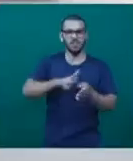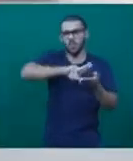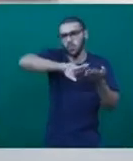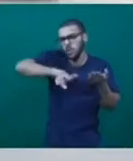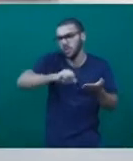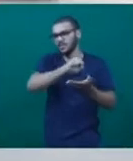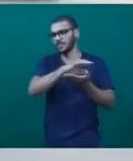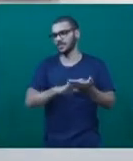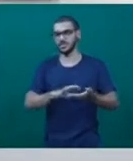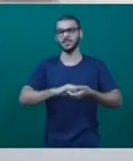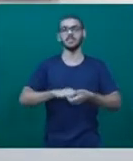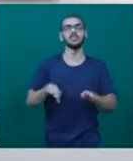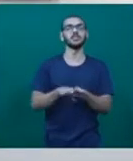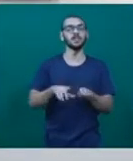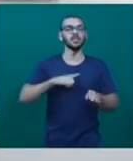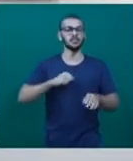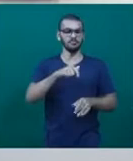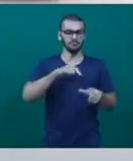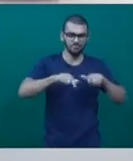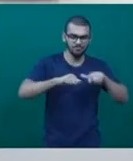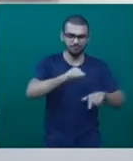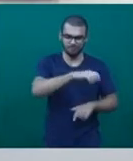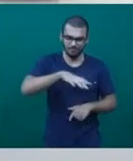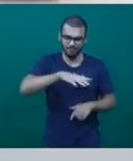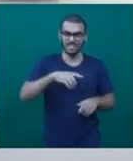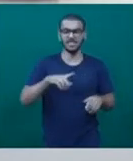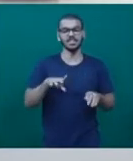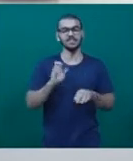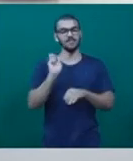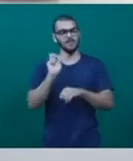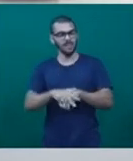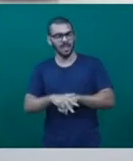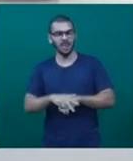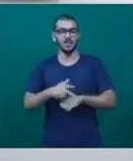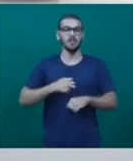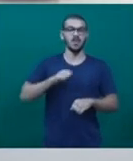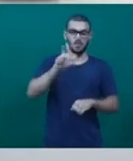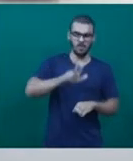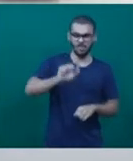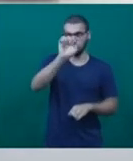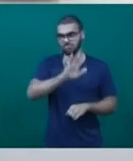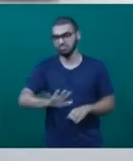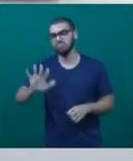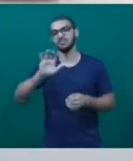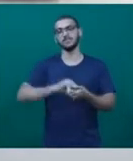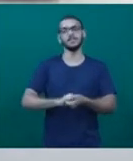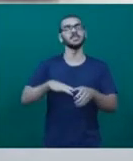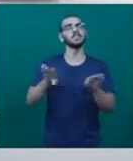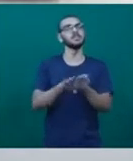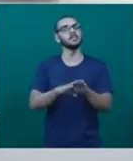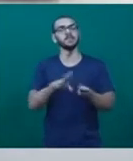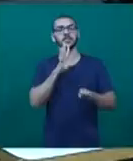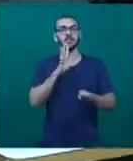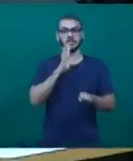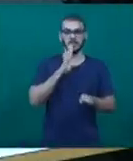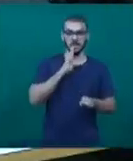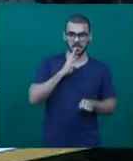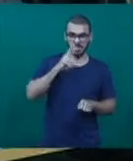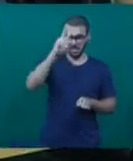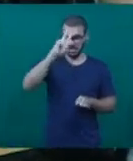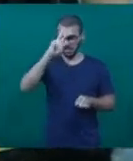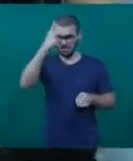atividades. Hoje tem o nosso quadro Mercado de Trabalho, com as vagas oferecidas para Uberlândia e região. Você vai conhecer as